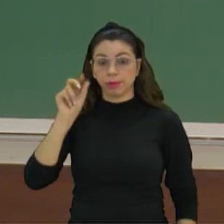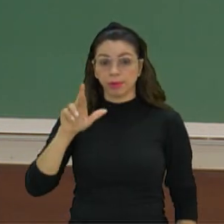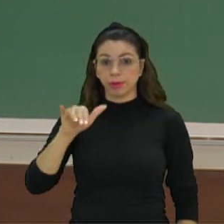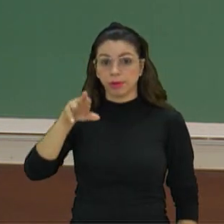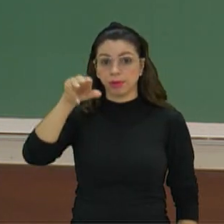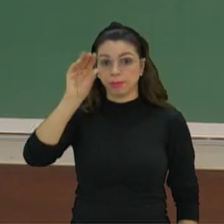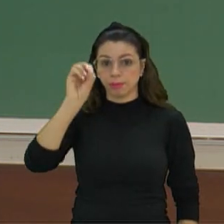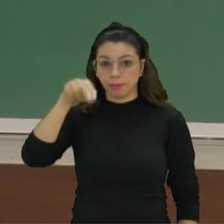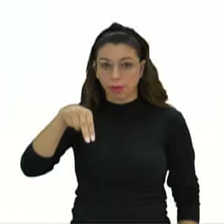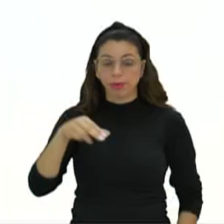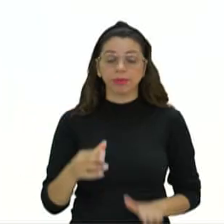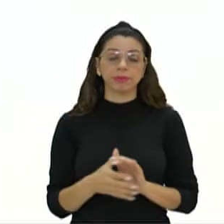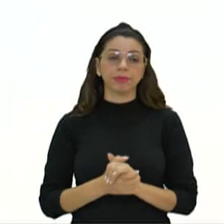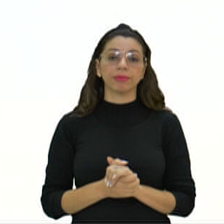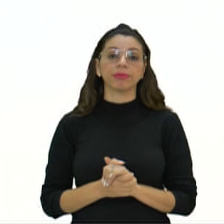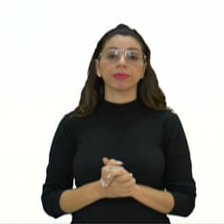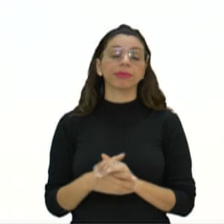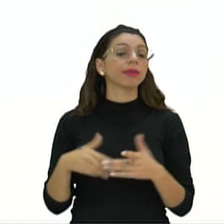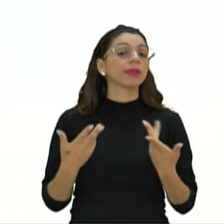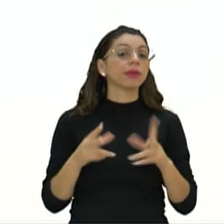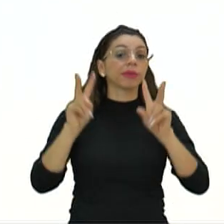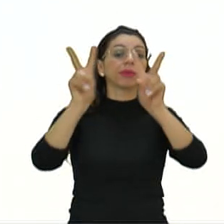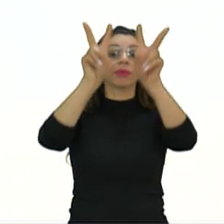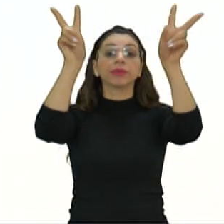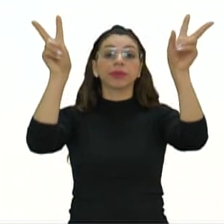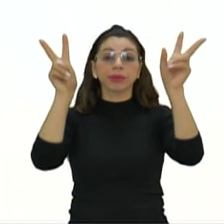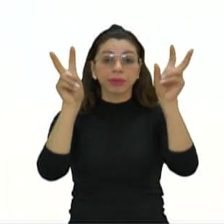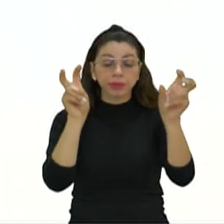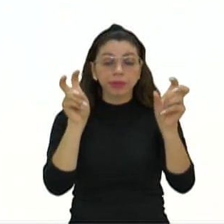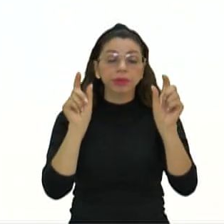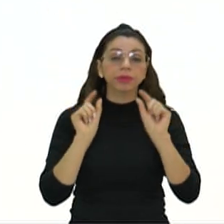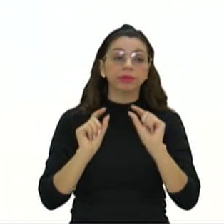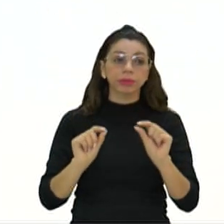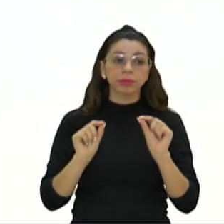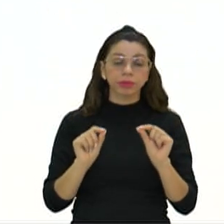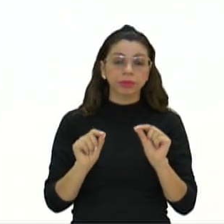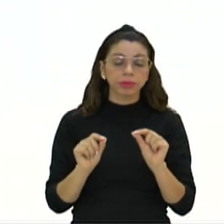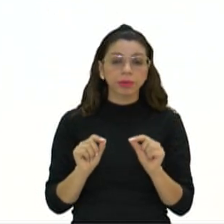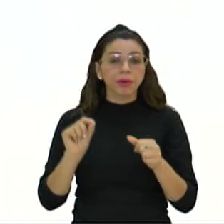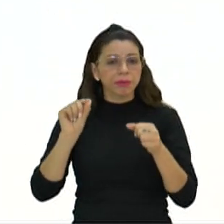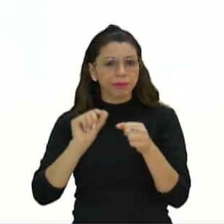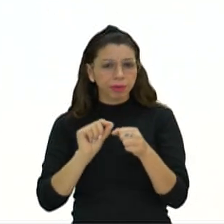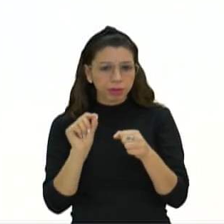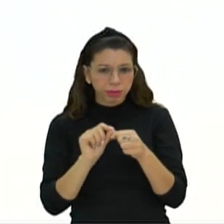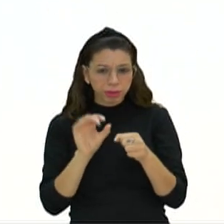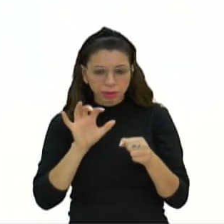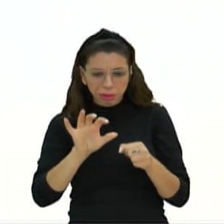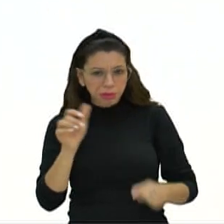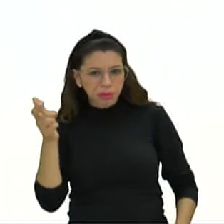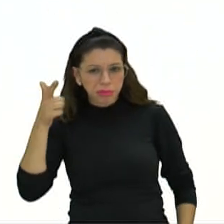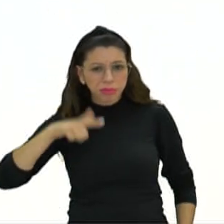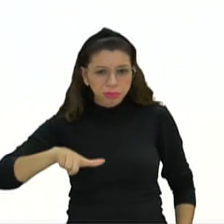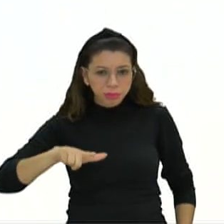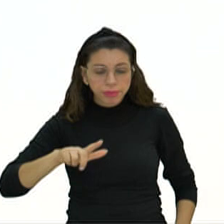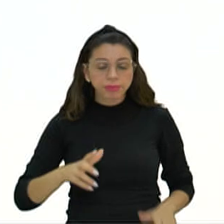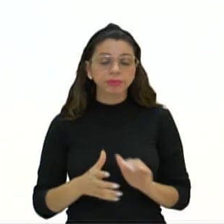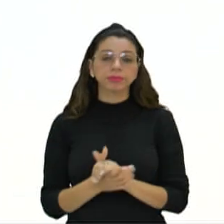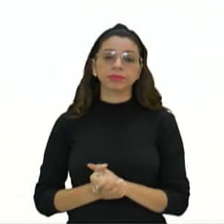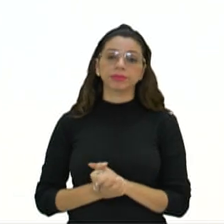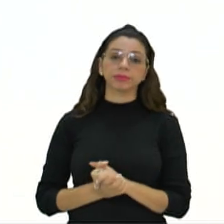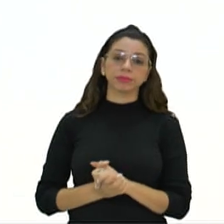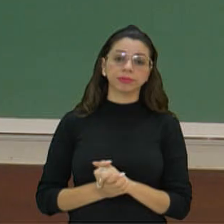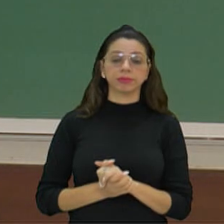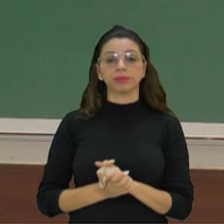o título da nossa aula, Let's Do It Again, vamos fazer isso novamente, nós vamos relembrar o discurso